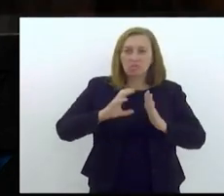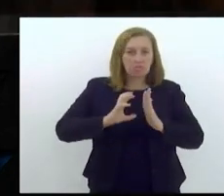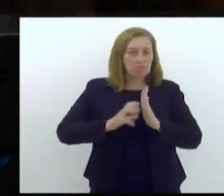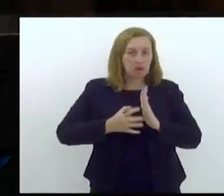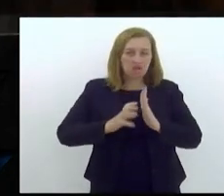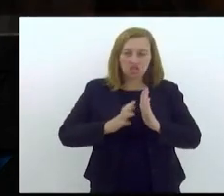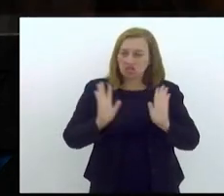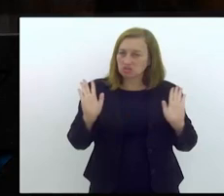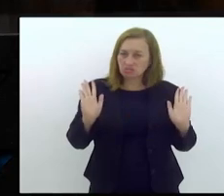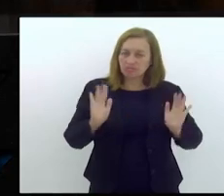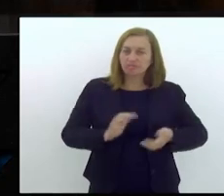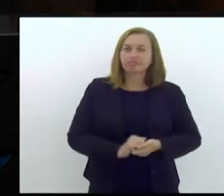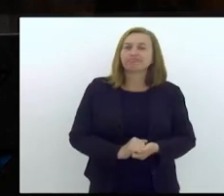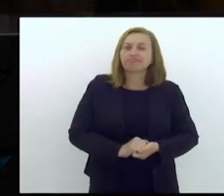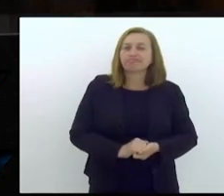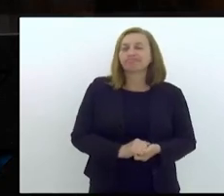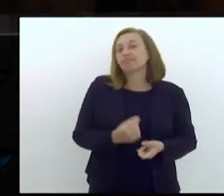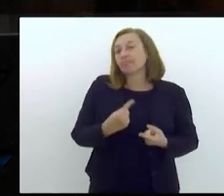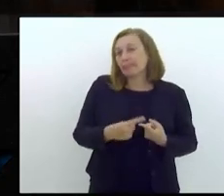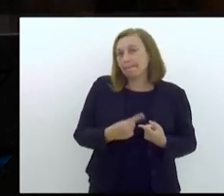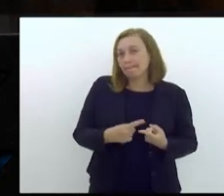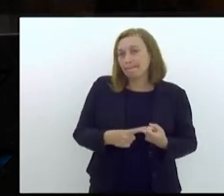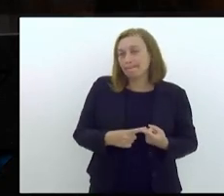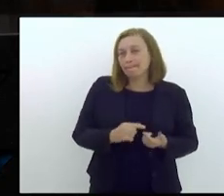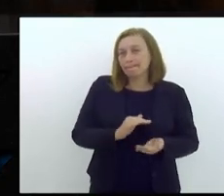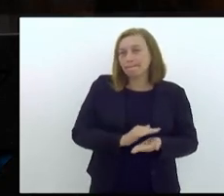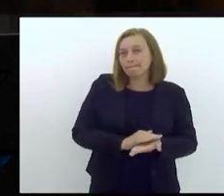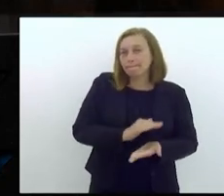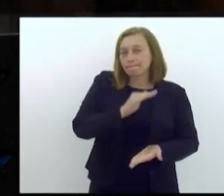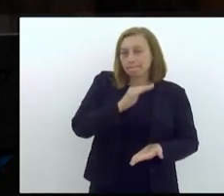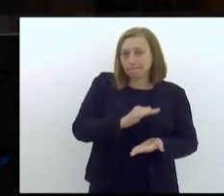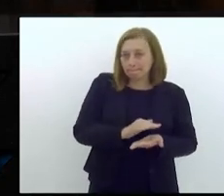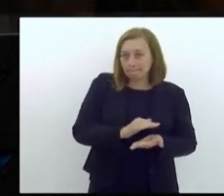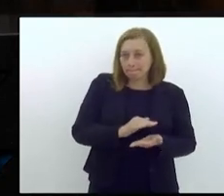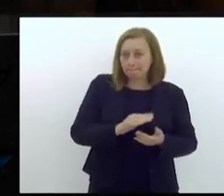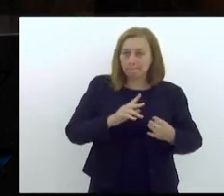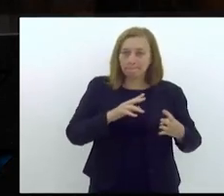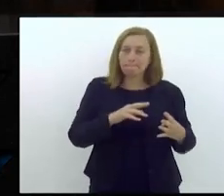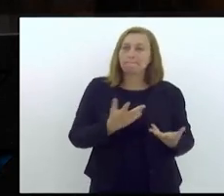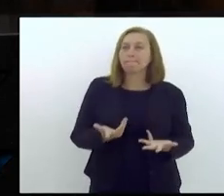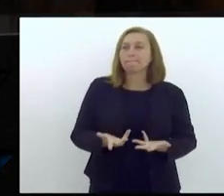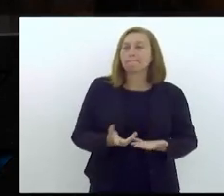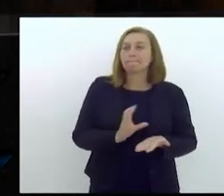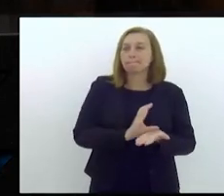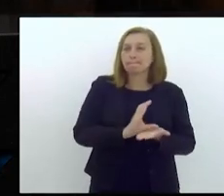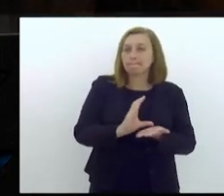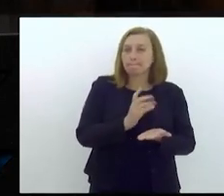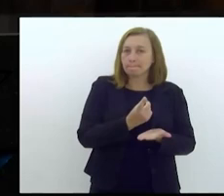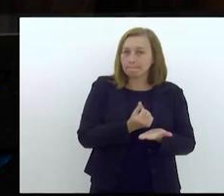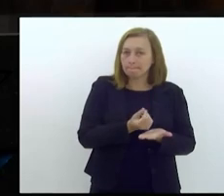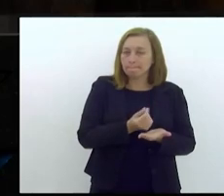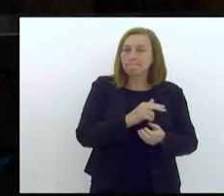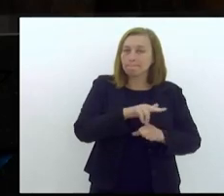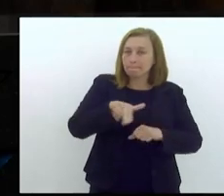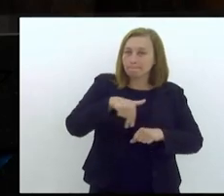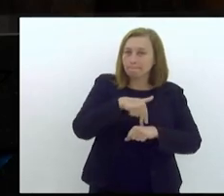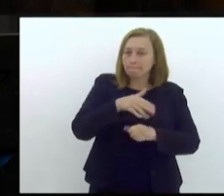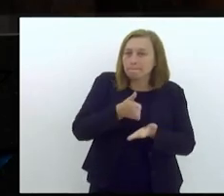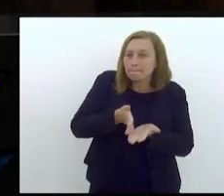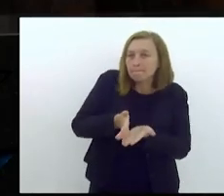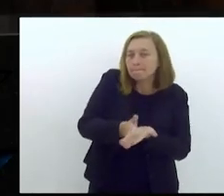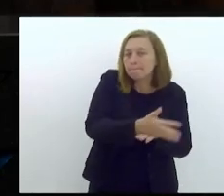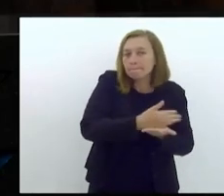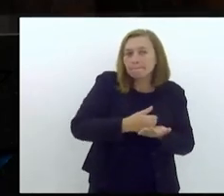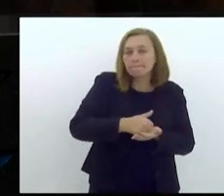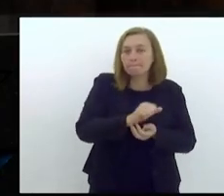fosse porque o volume de recursos por exemplo que a união arrecada